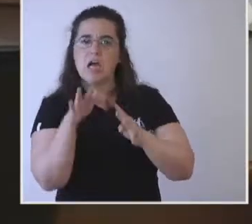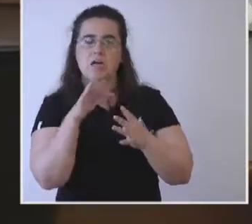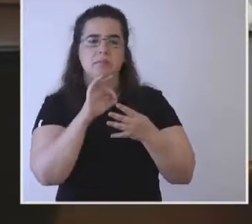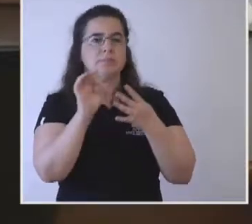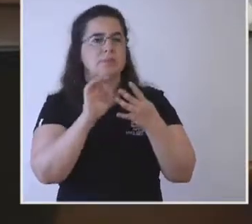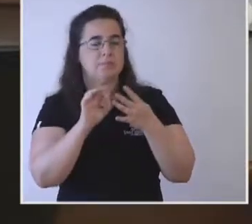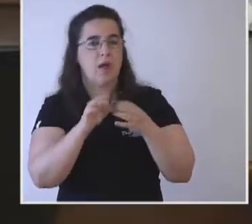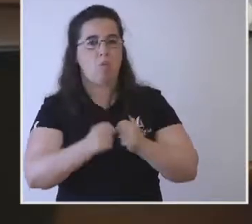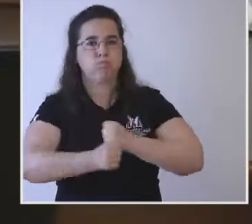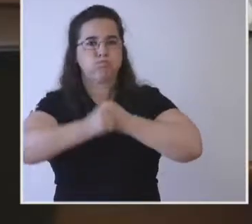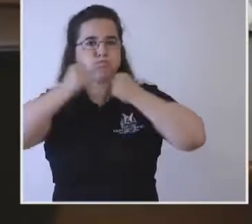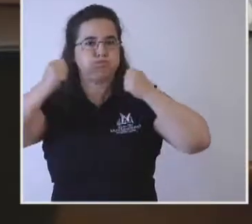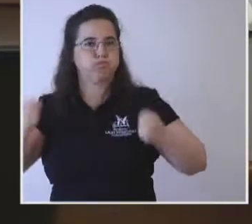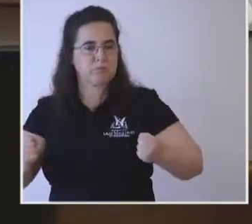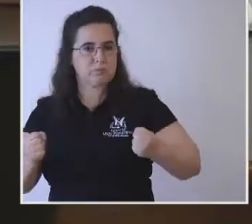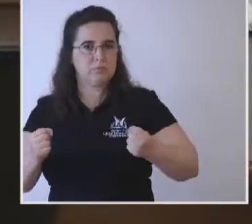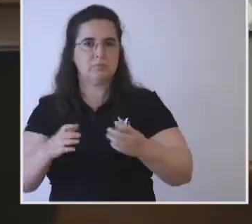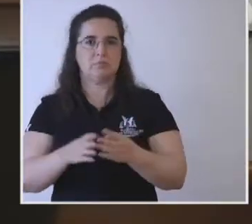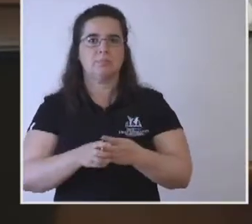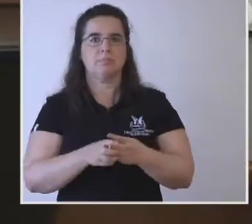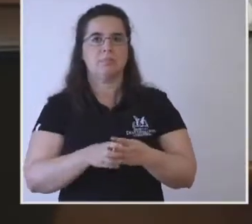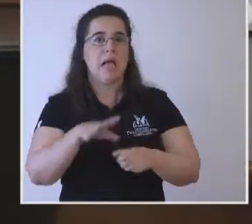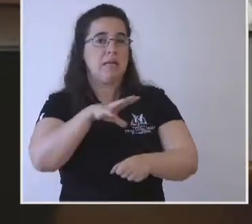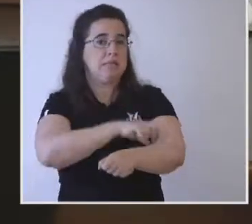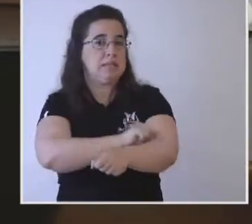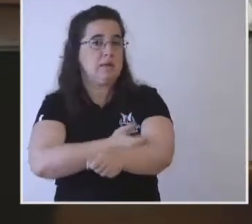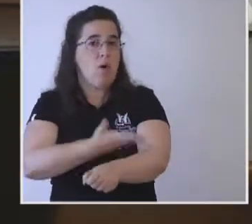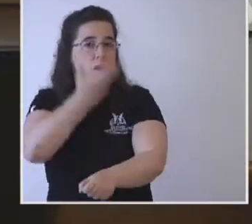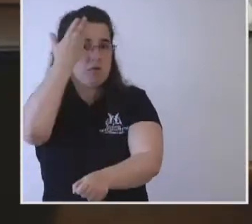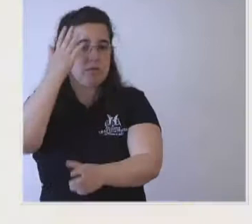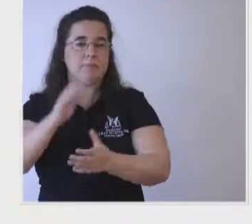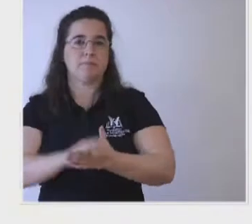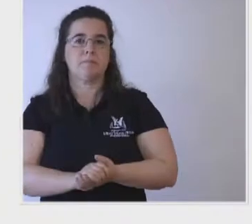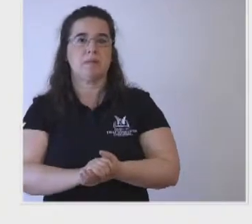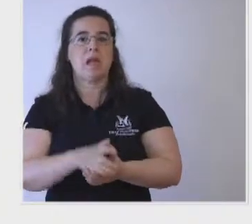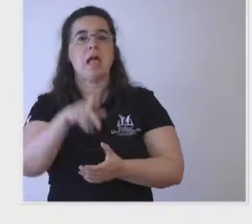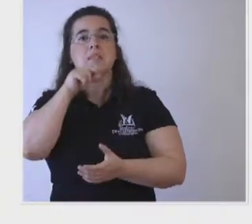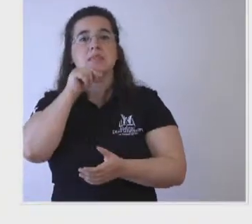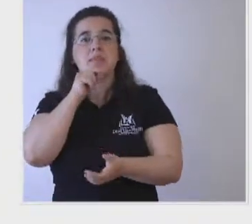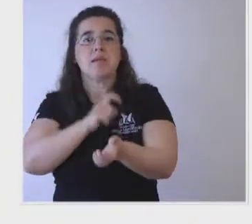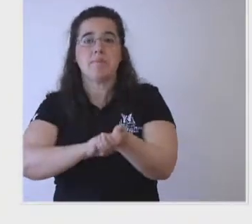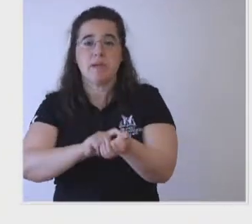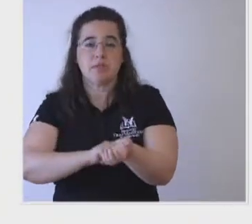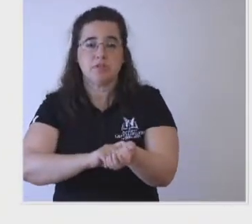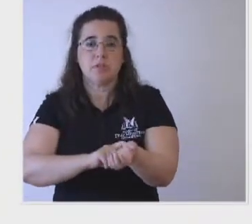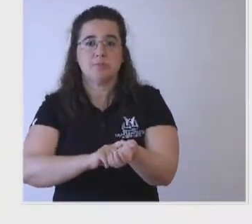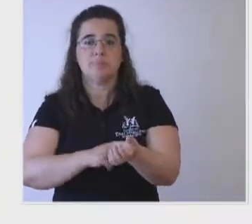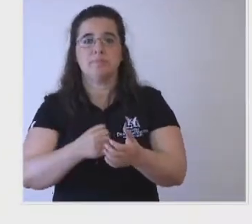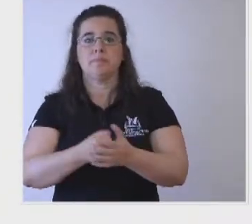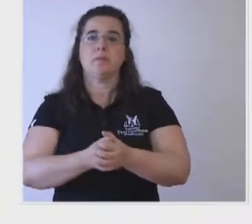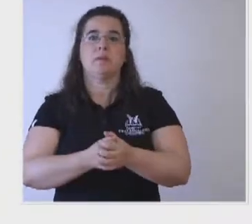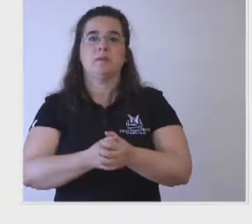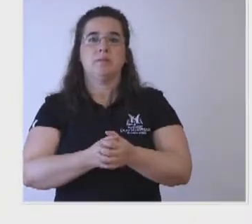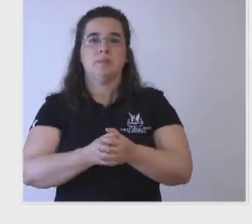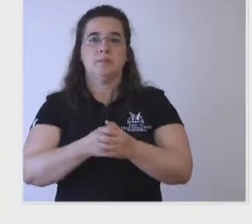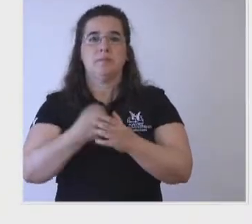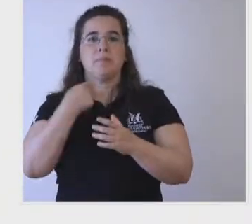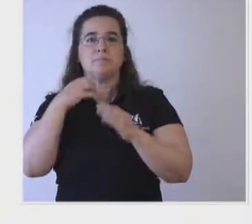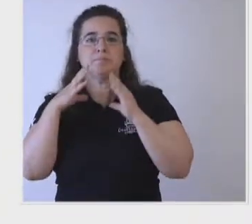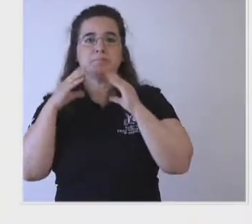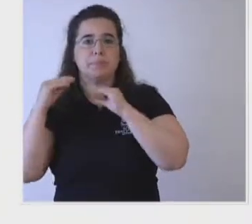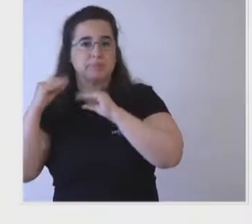A obesidade, a hipertensão, a diabetes e a dislipidémia. Em termos práticos, ter